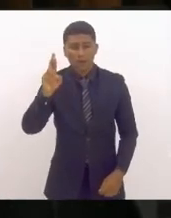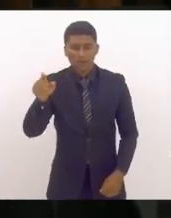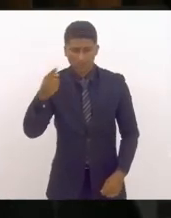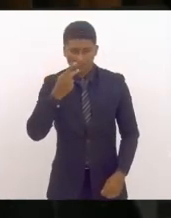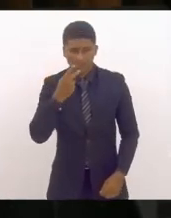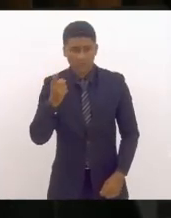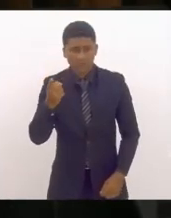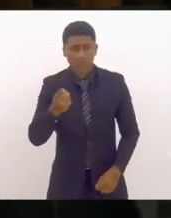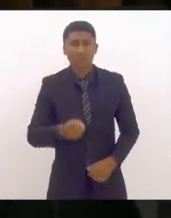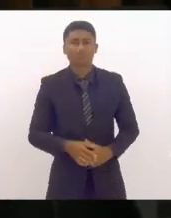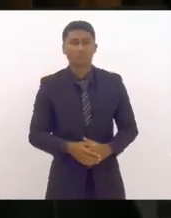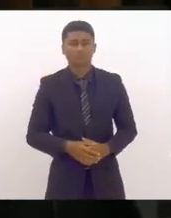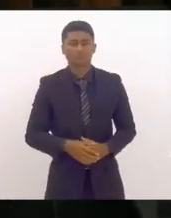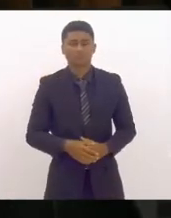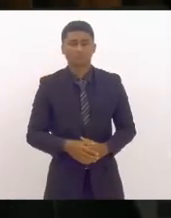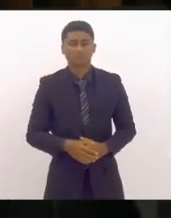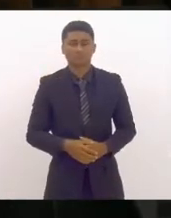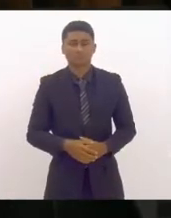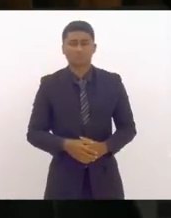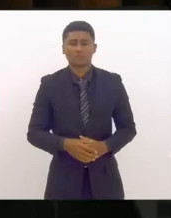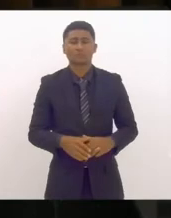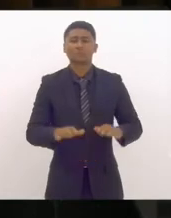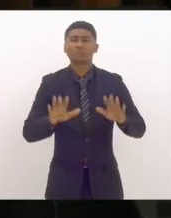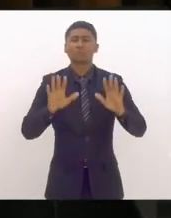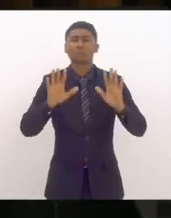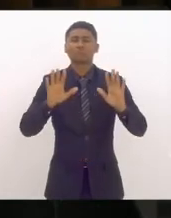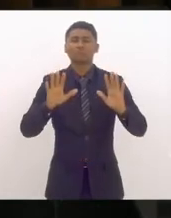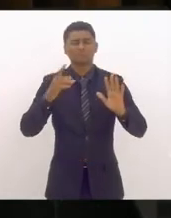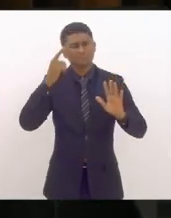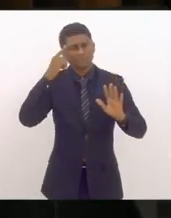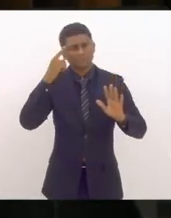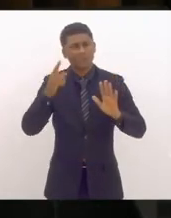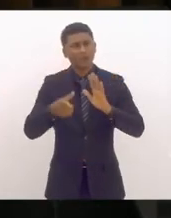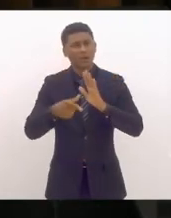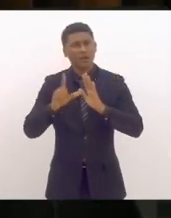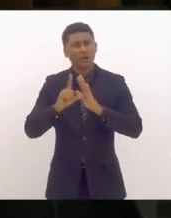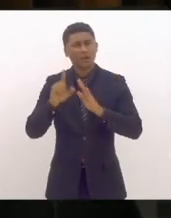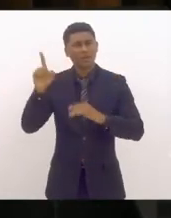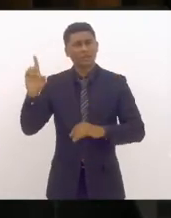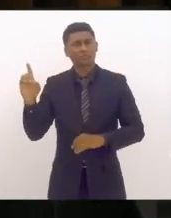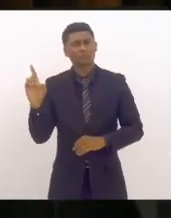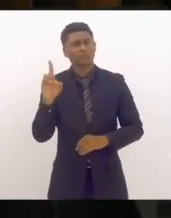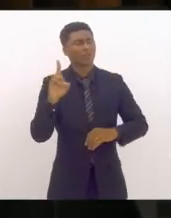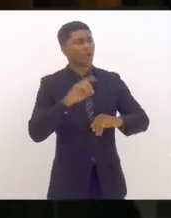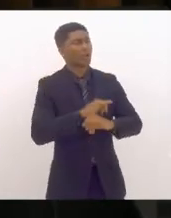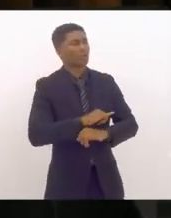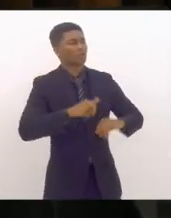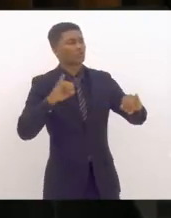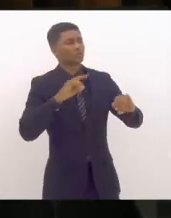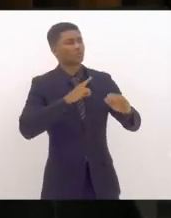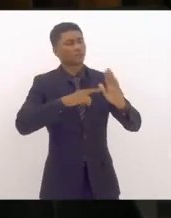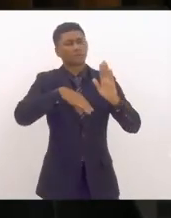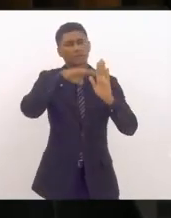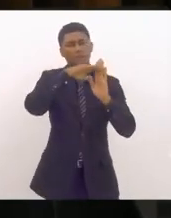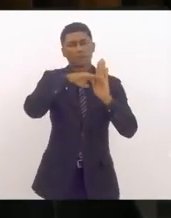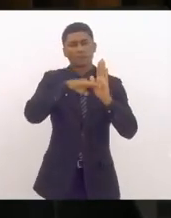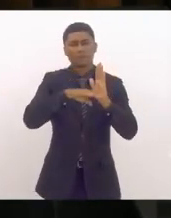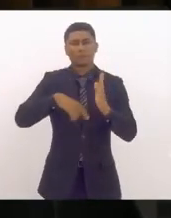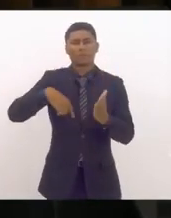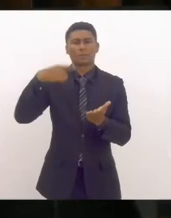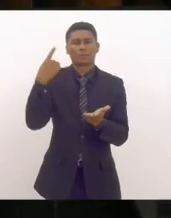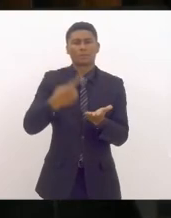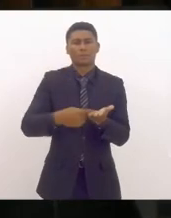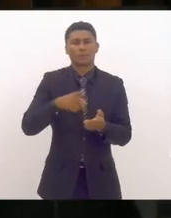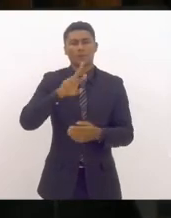R$1,2 bilhão. Mas não veio a público anunciar que ele tinha um programa chamado Pacto RJ,